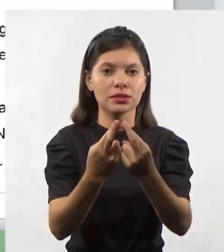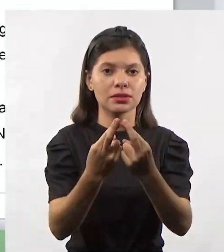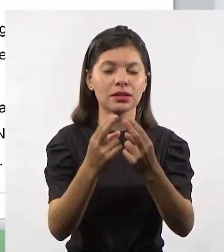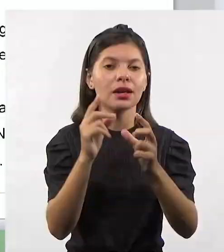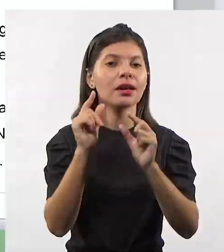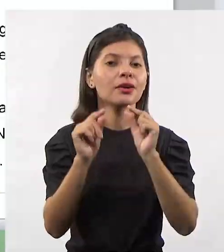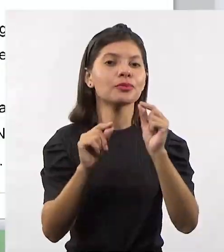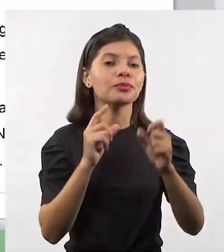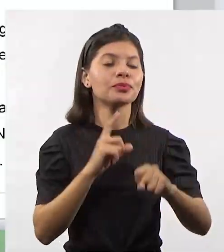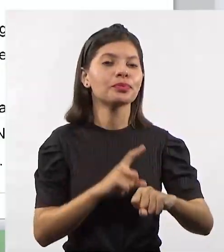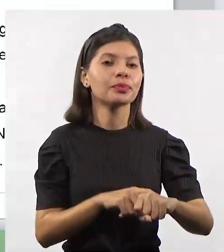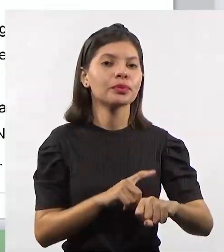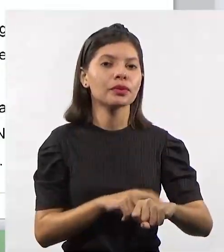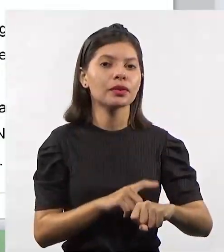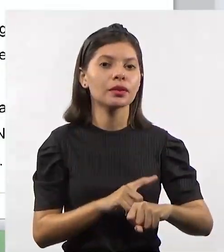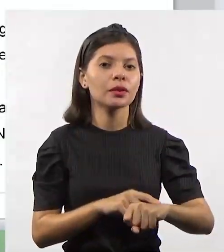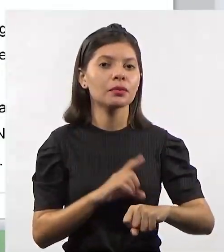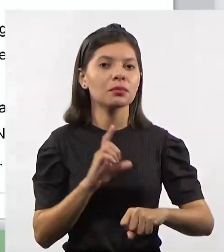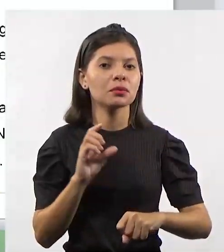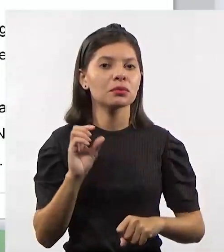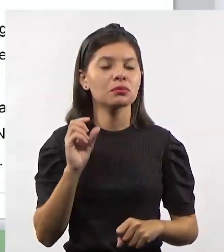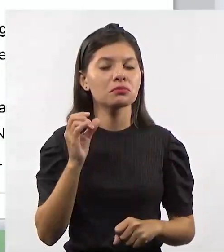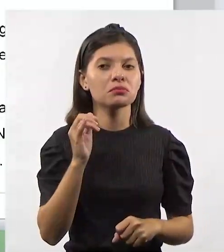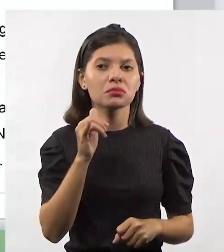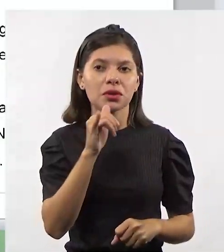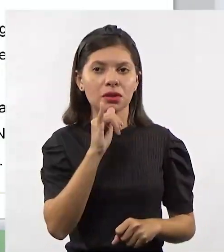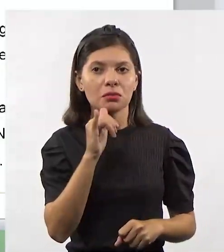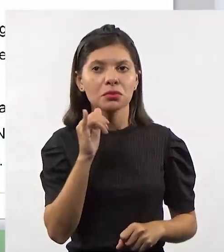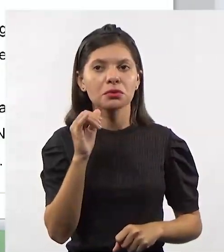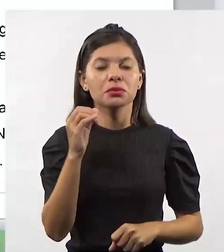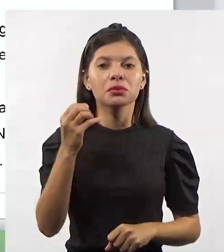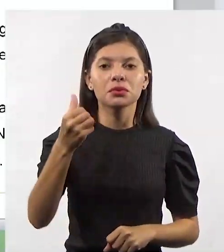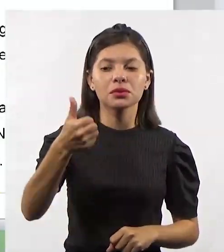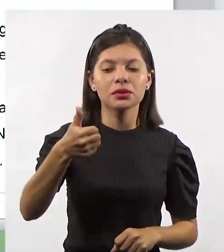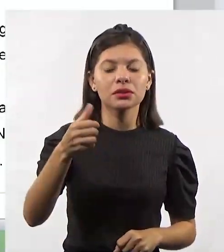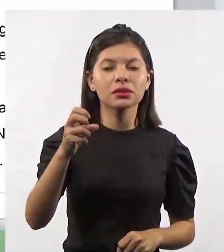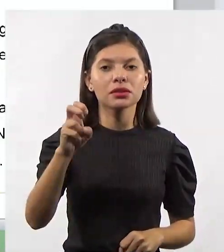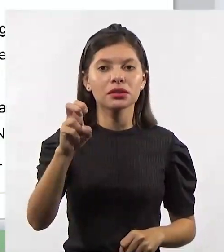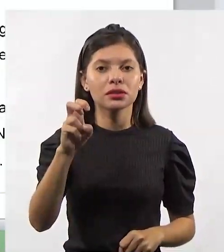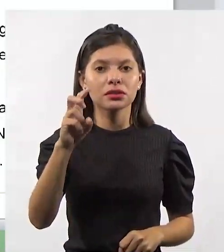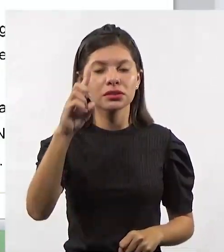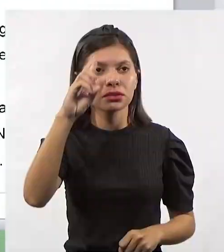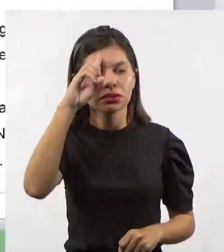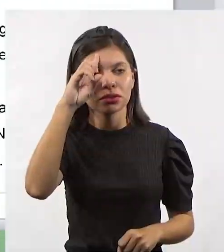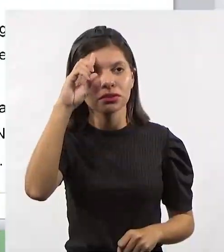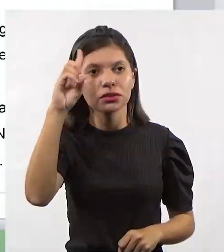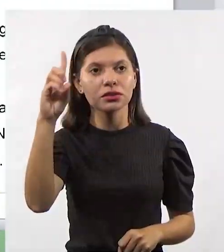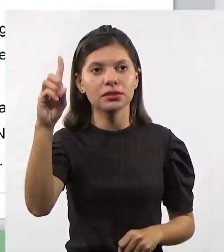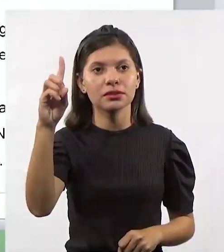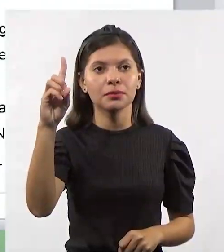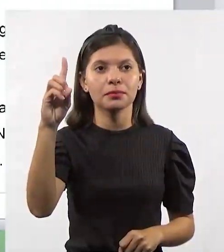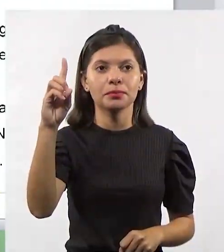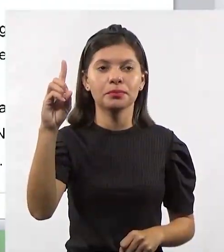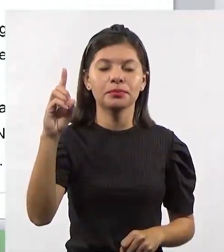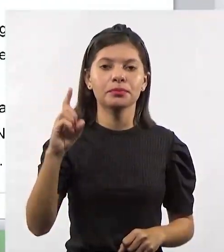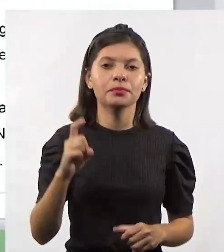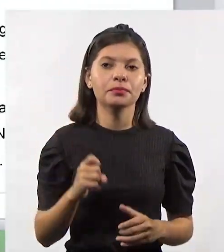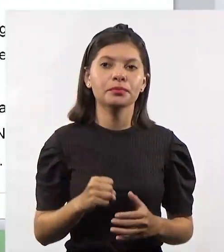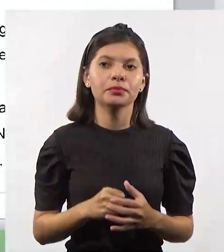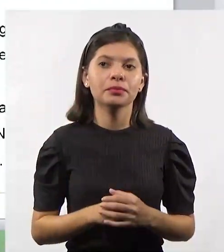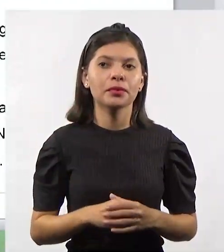A cada 15 dias e para o